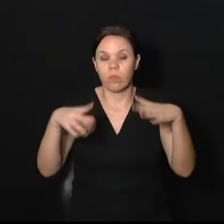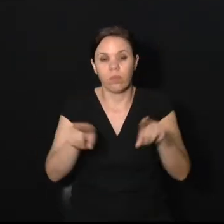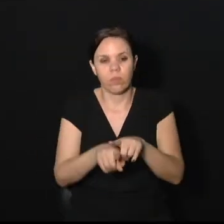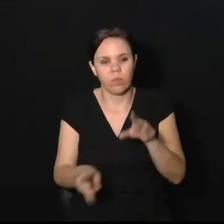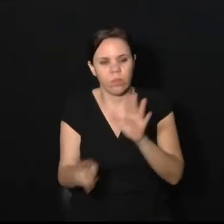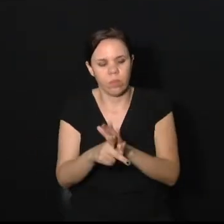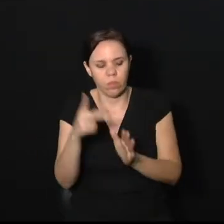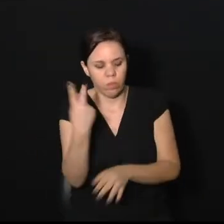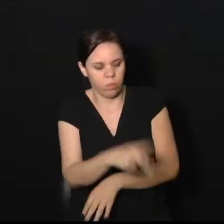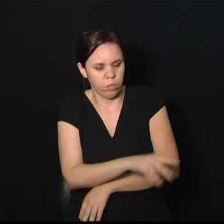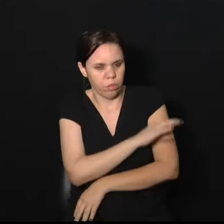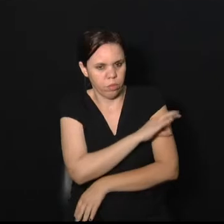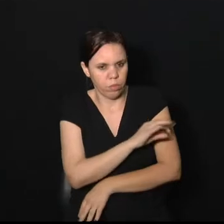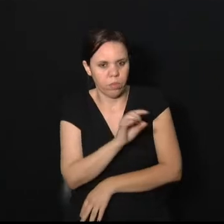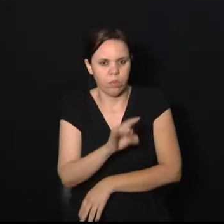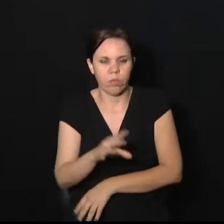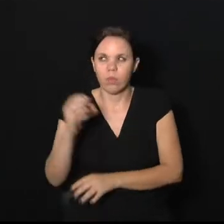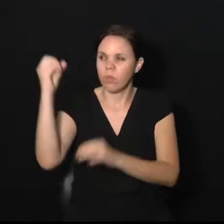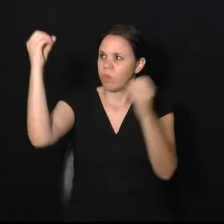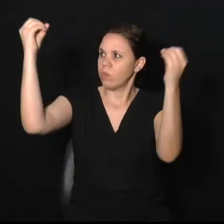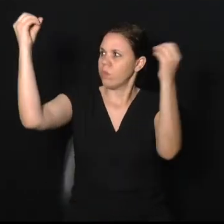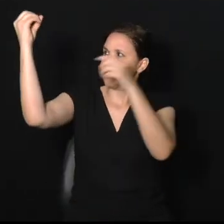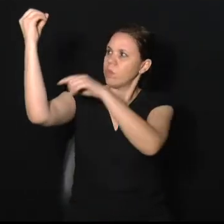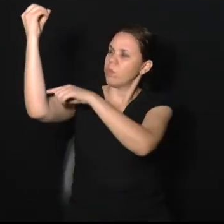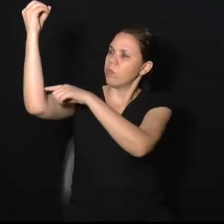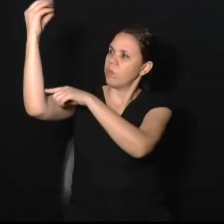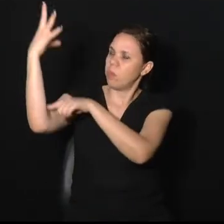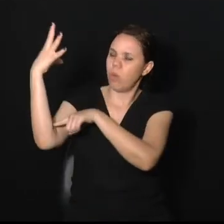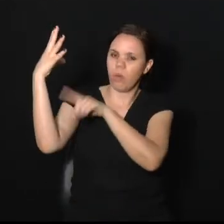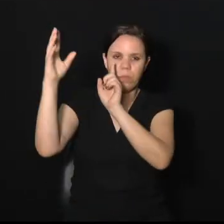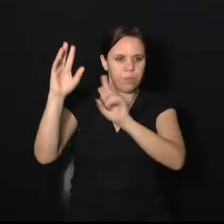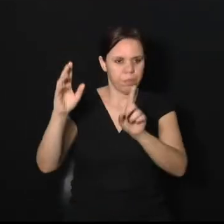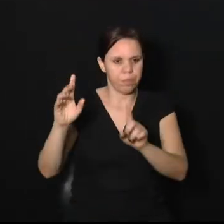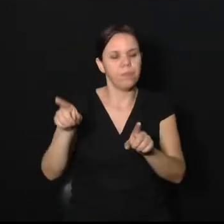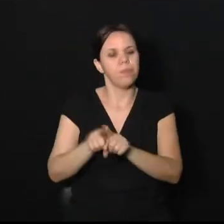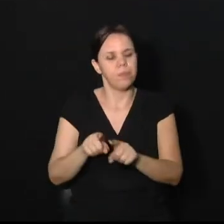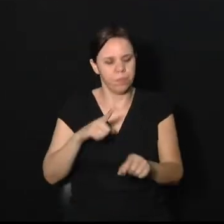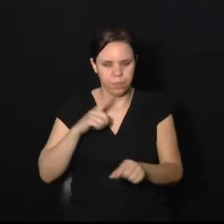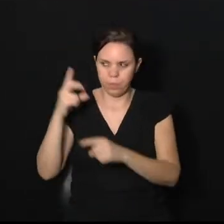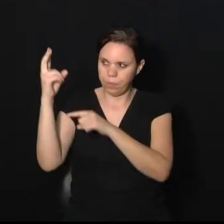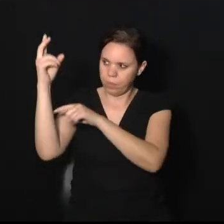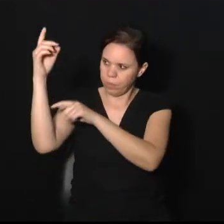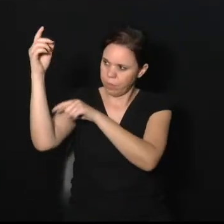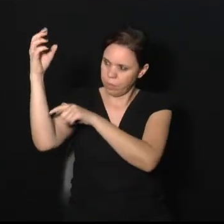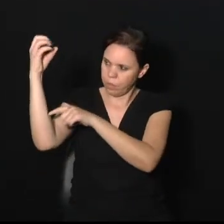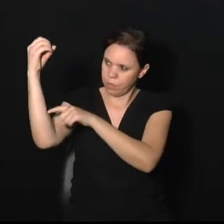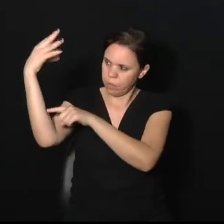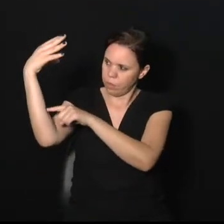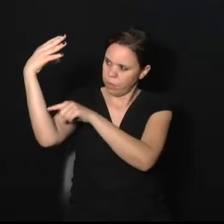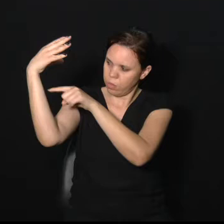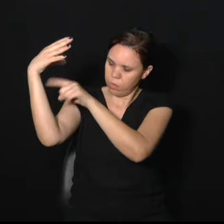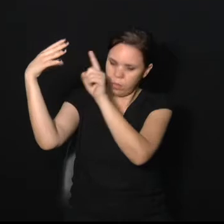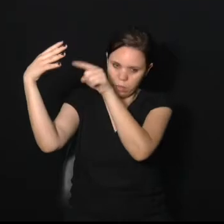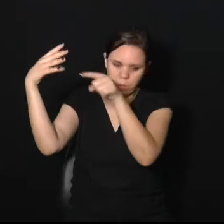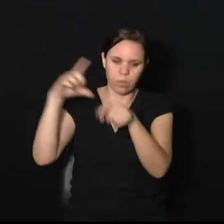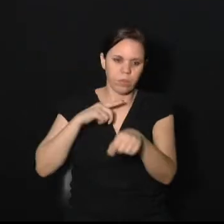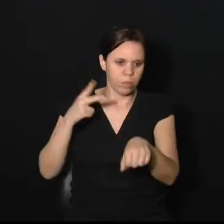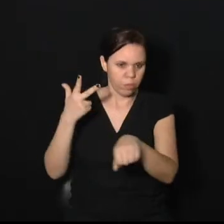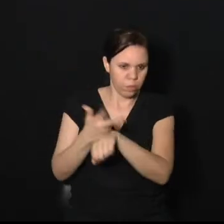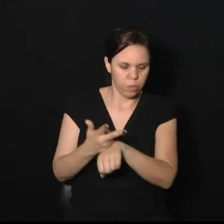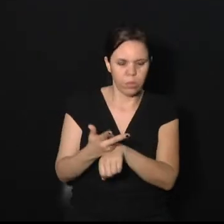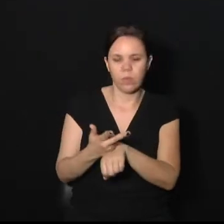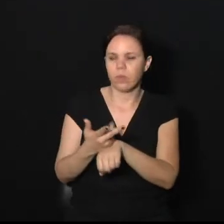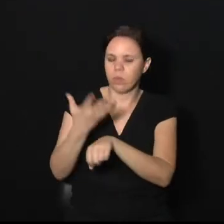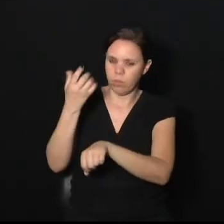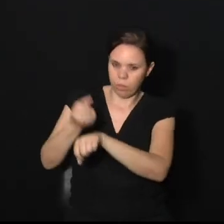cidades, e que hoje não é mais só o poste, não é só iluminar, ele também pode ter câmera de segurança, sensor de poluição, sensor